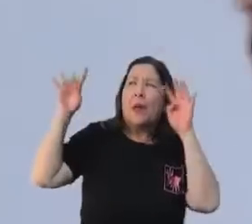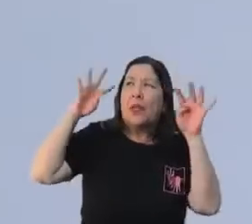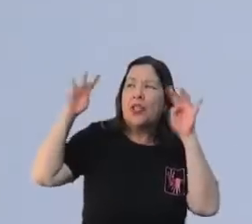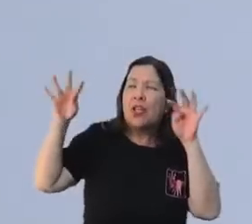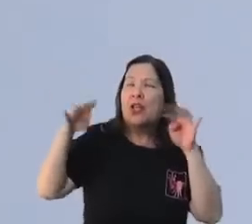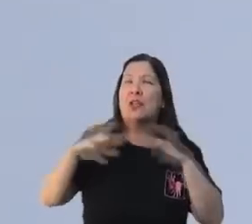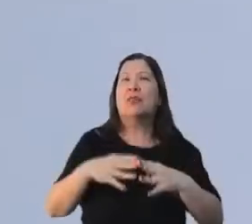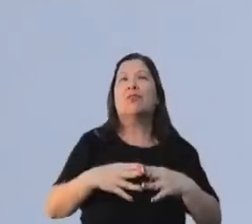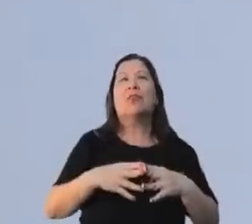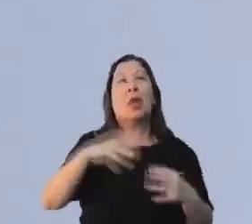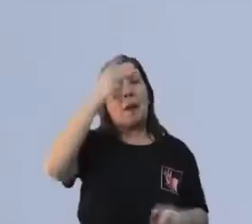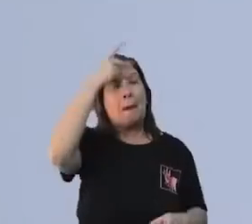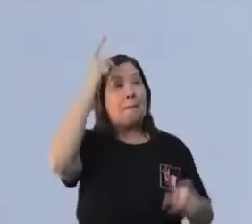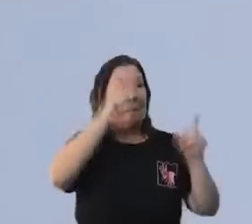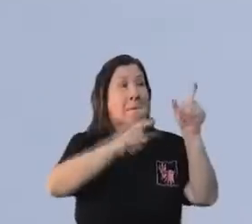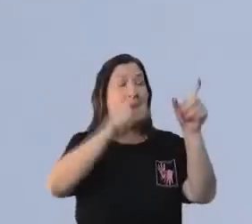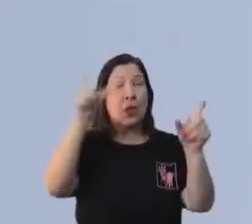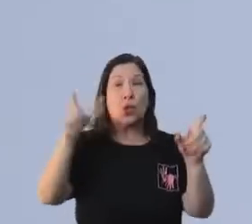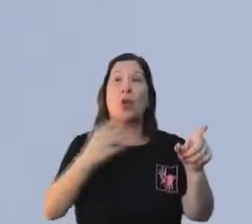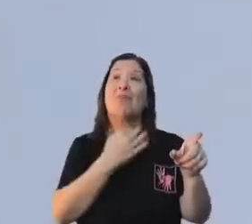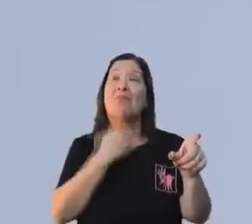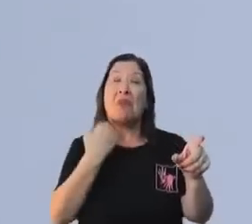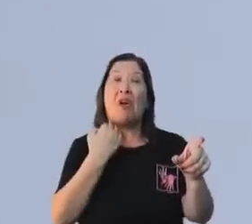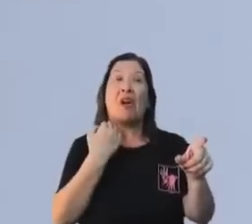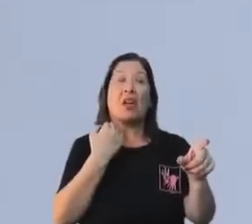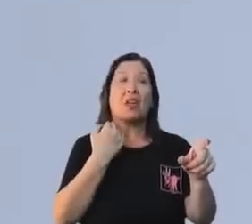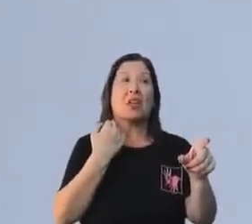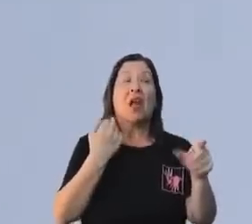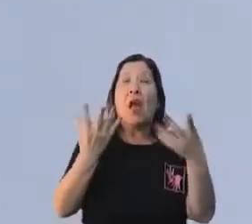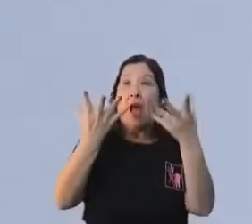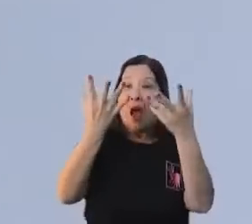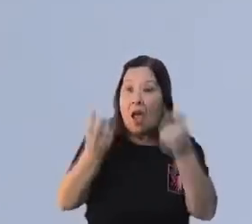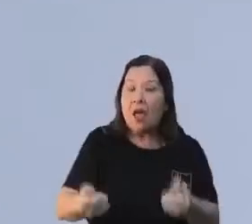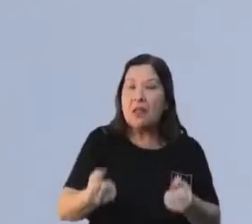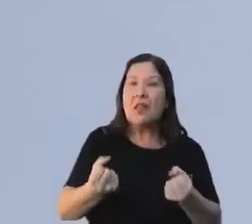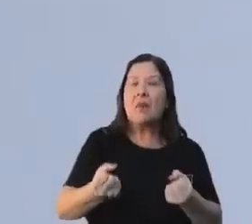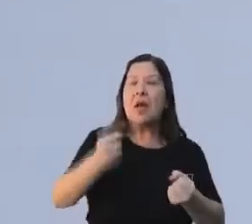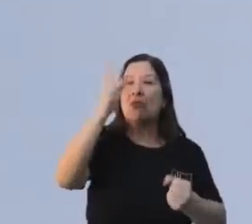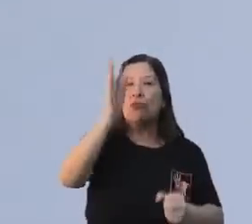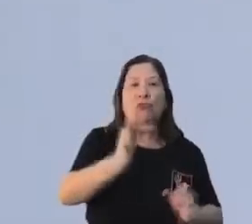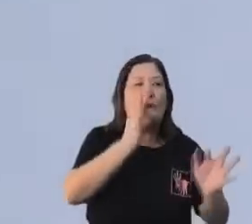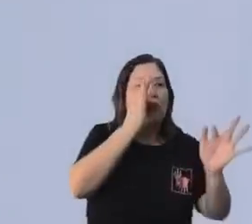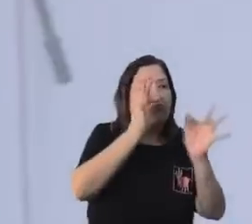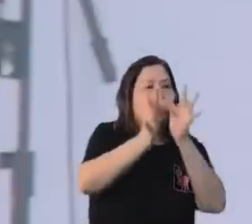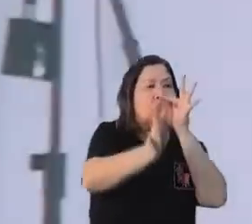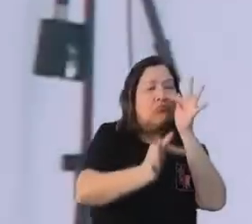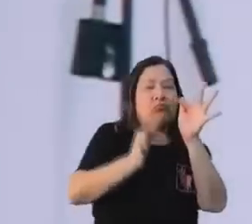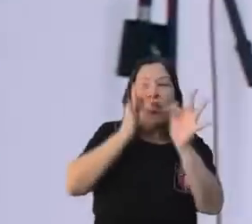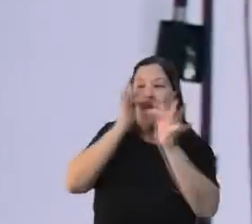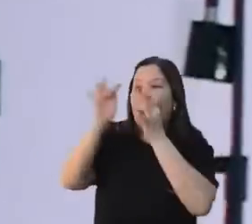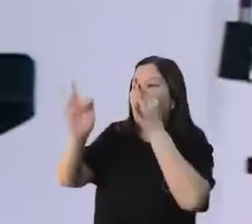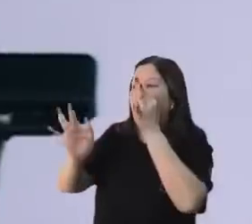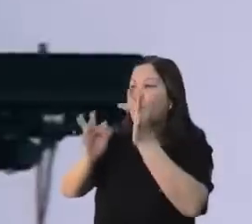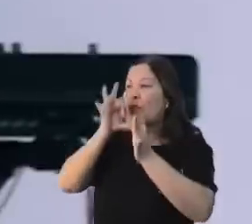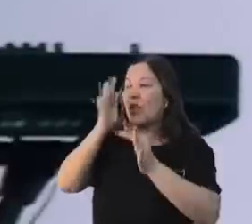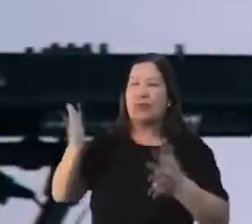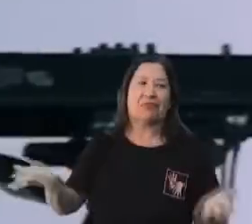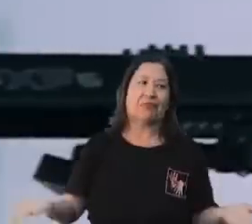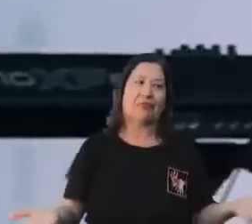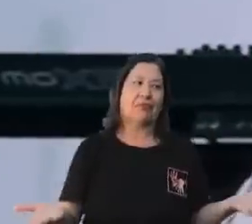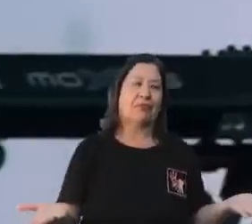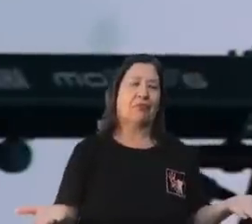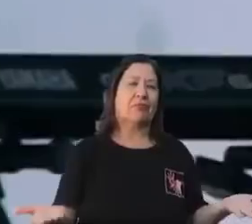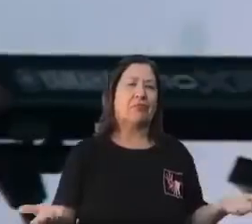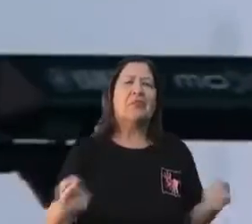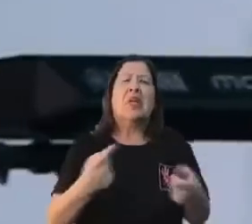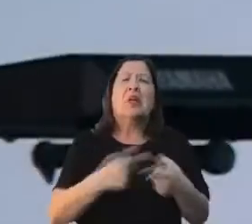levar as flores, um caminhãozinho pequenininho para levar o defunto. E eu fiquei olhando e falei, meu Deus, coitado do defunto, não consegue cheirar um botão de rosa mais, para que